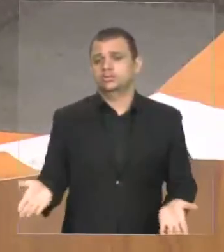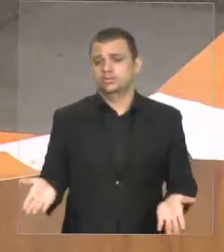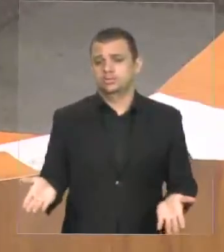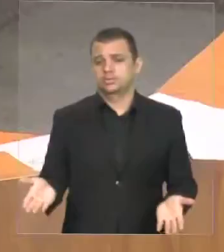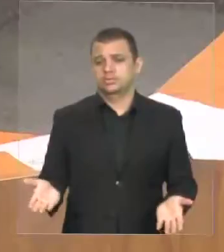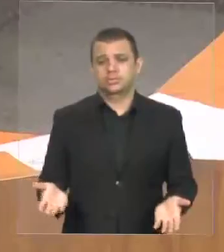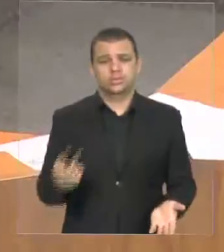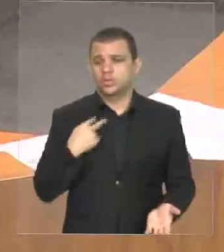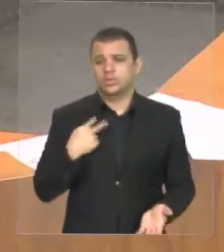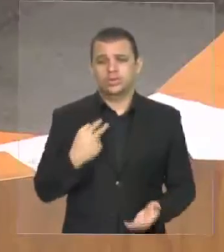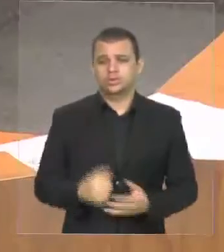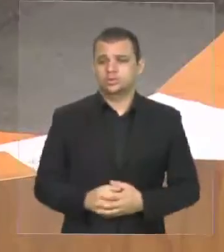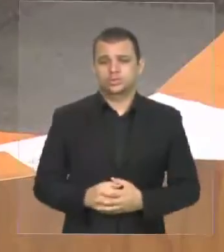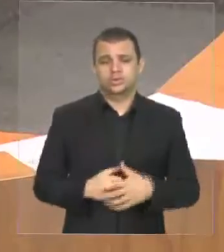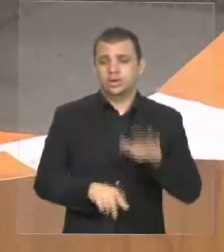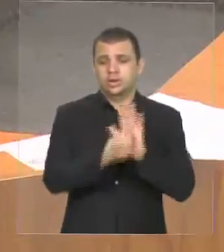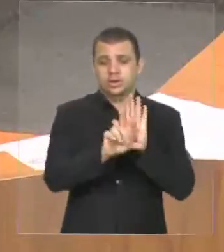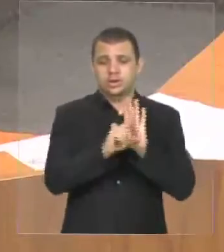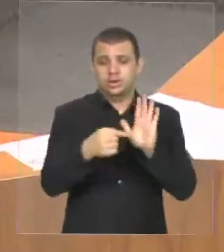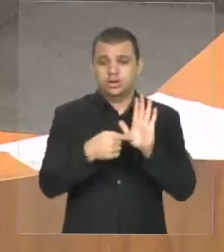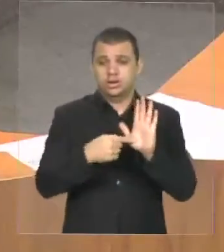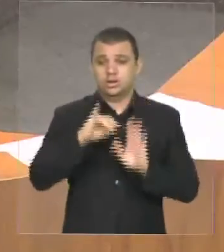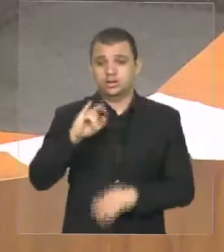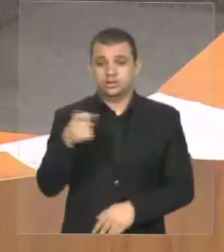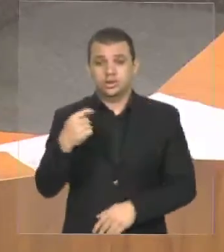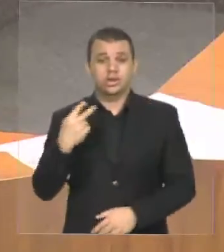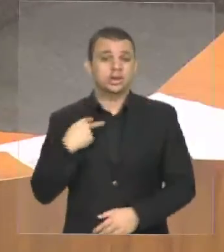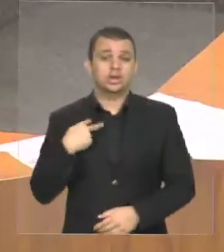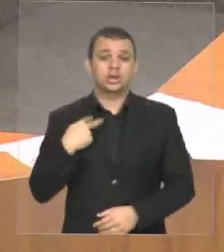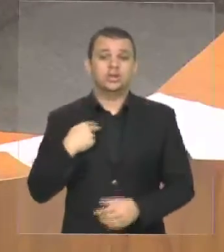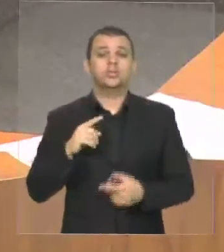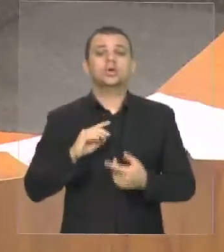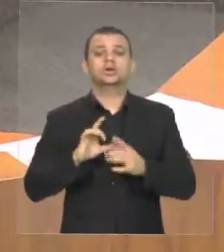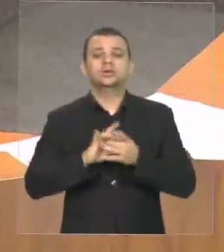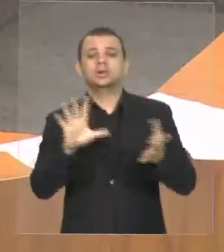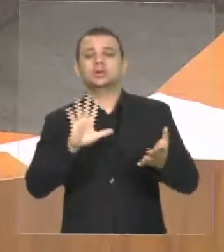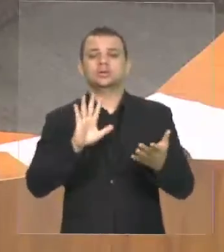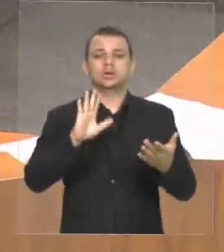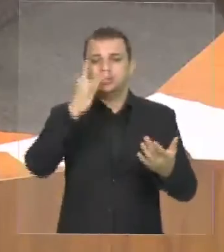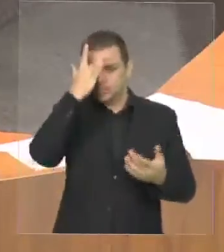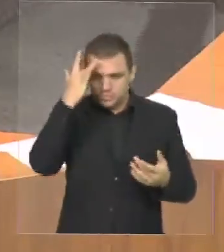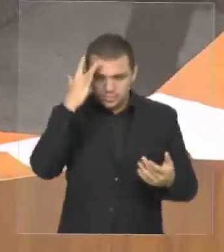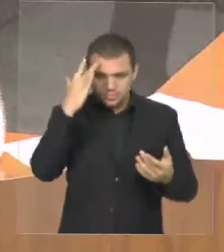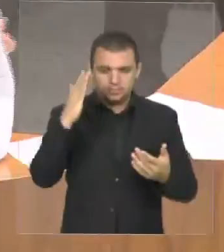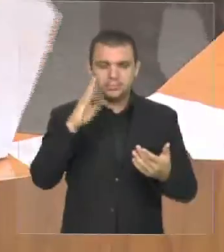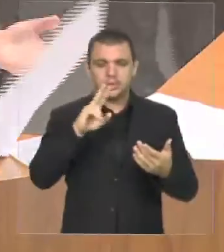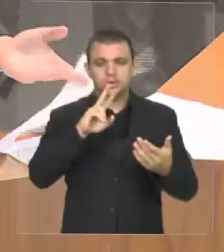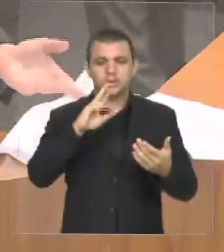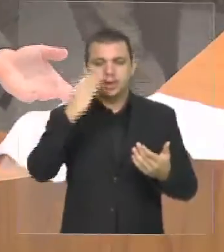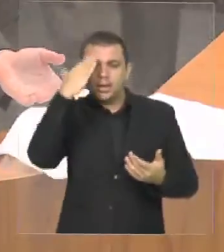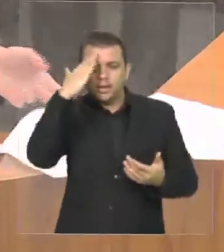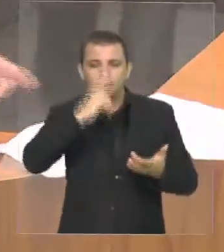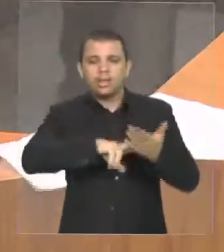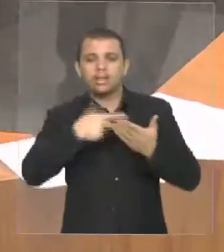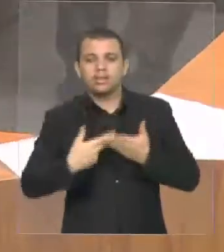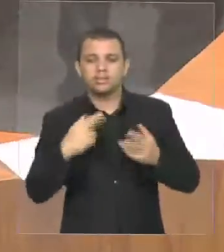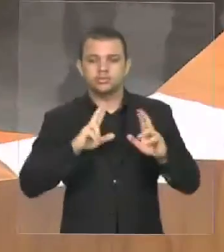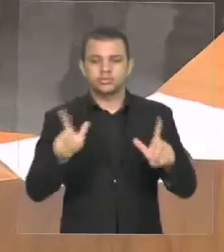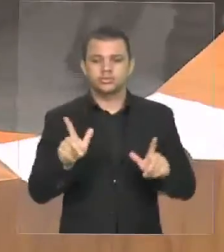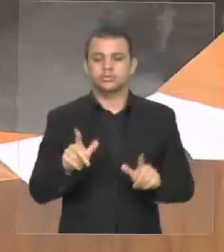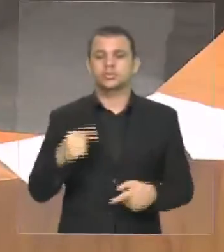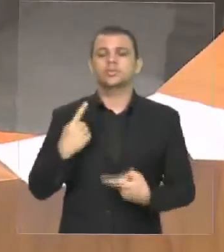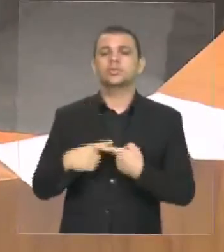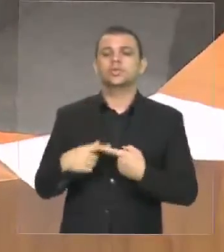menor condição. A lei tributária, ela não pode deixar margem à interpretação. Imagina, Vossa Excelência, que o artigo 4º